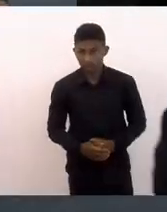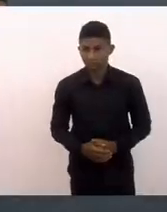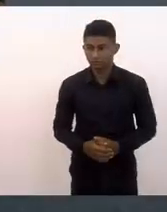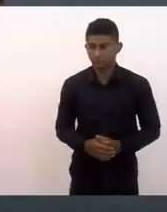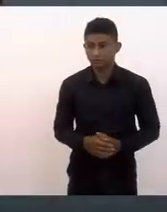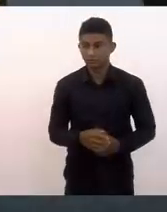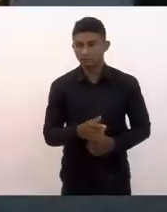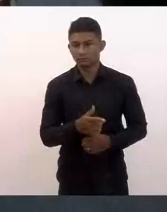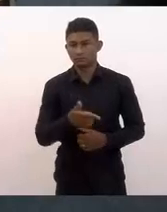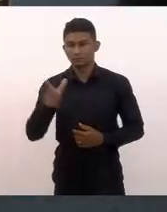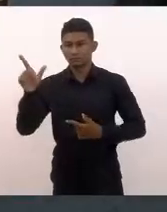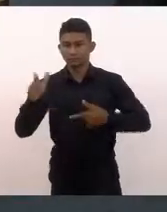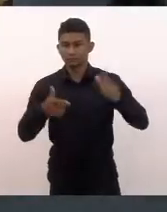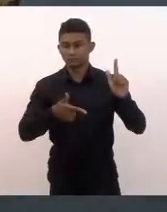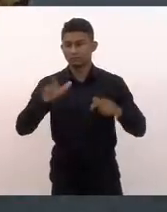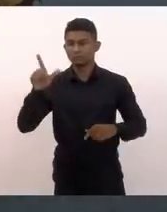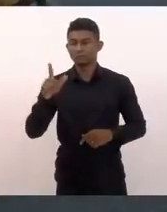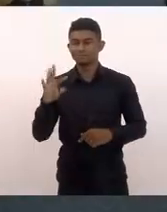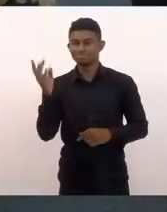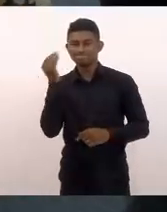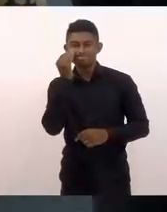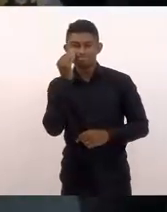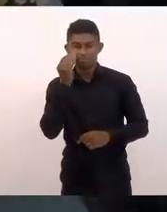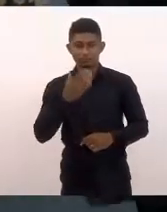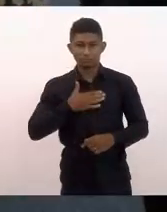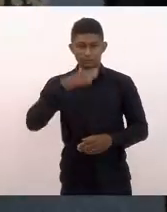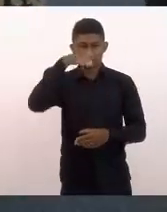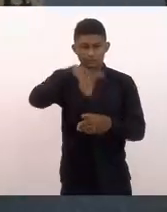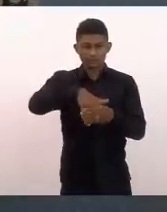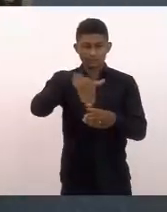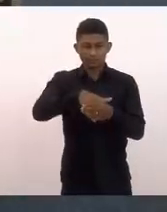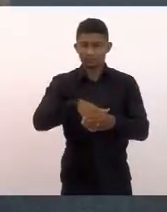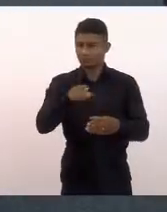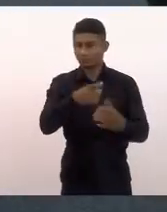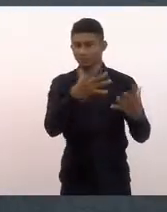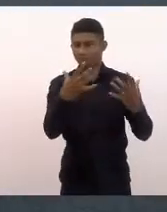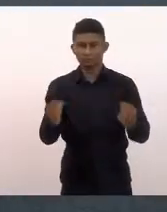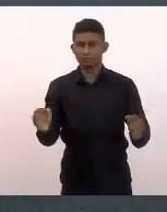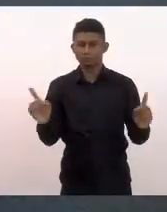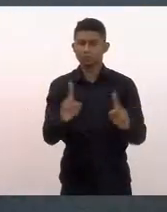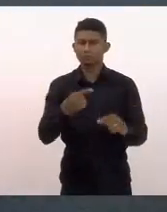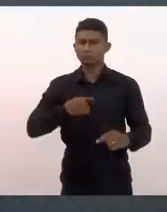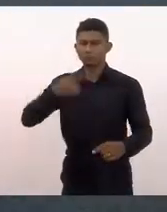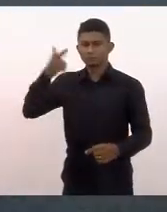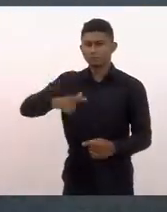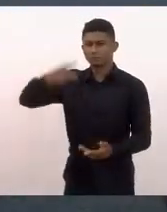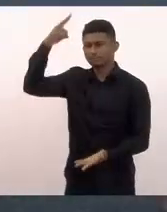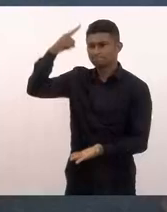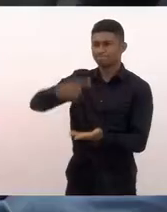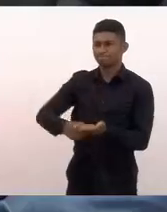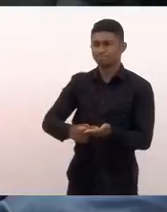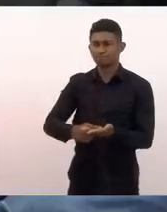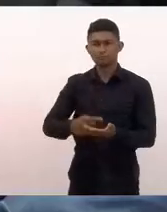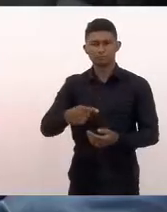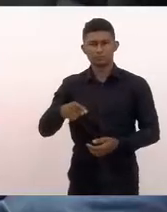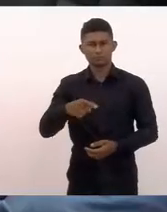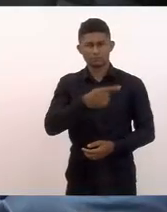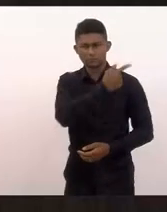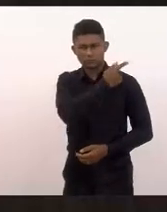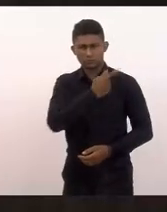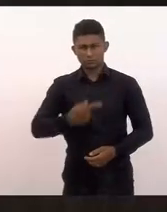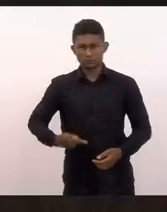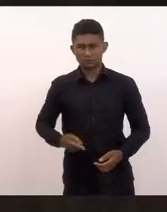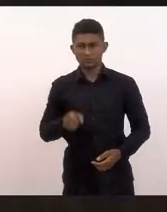deturpar o meu voto. Eu vou reafirmar o meu compromisso com vocês. Eu não tenho governador de